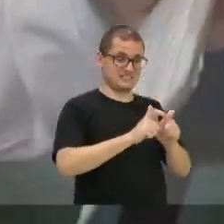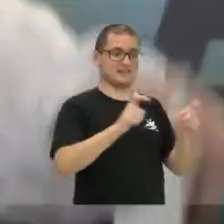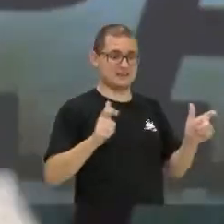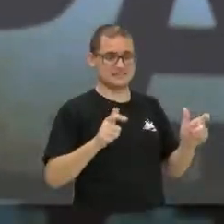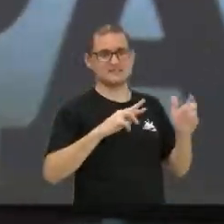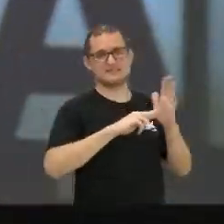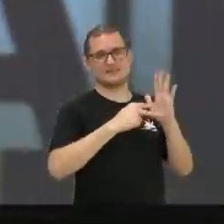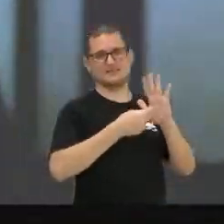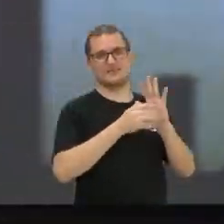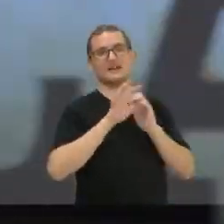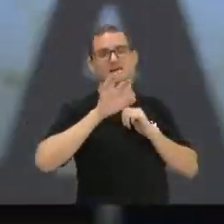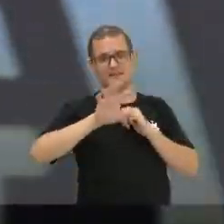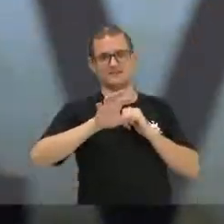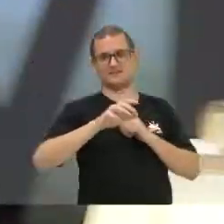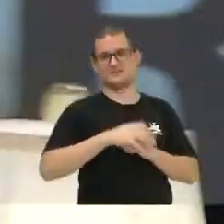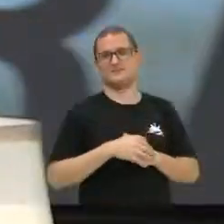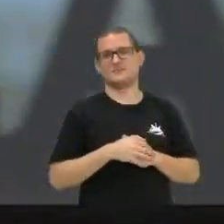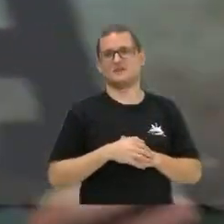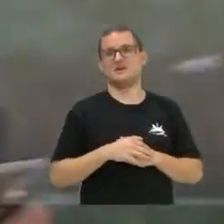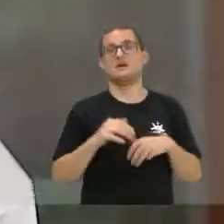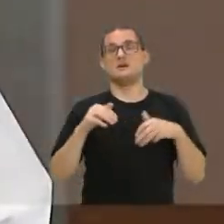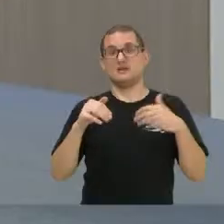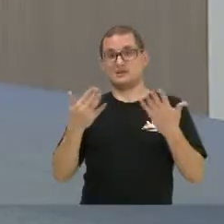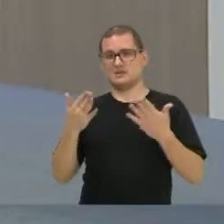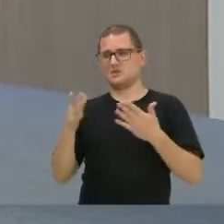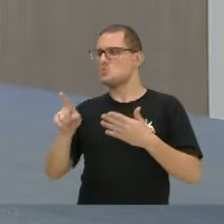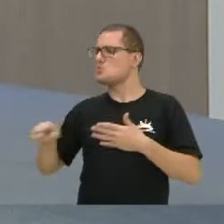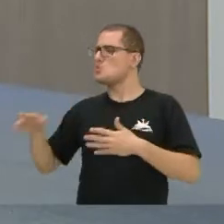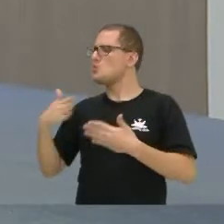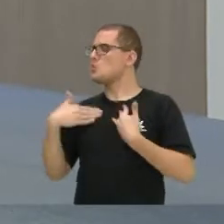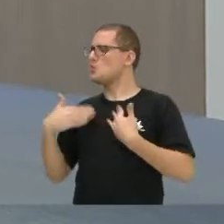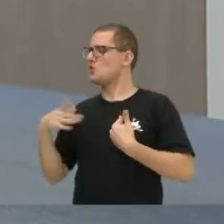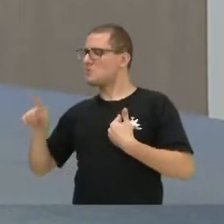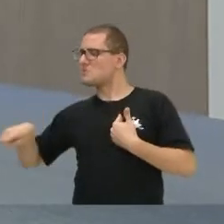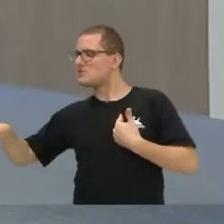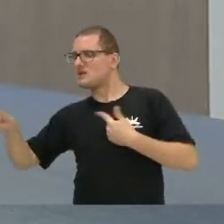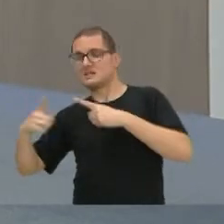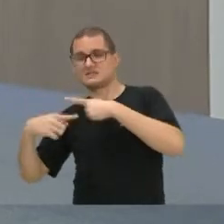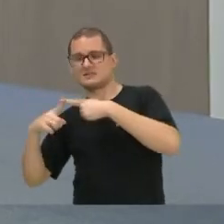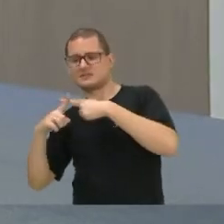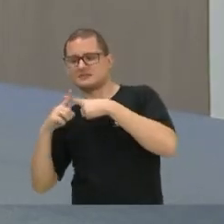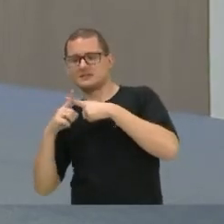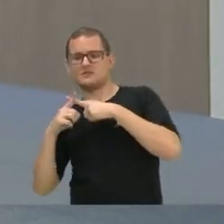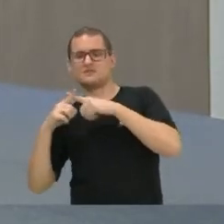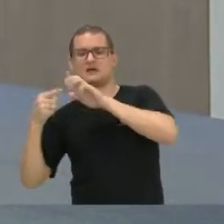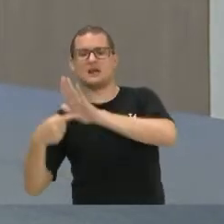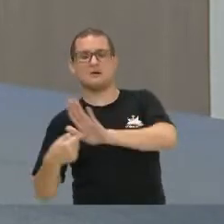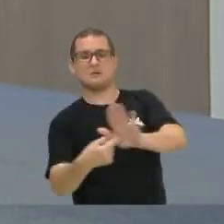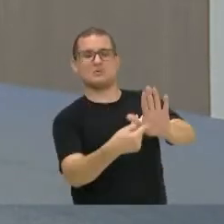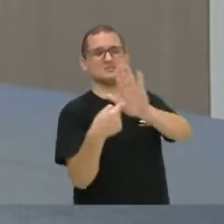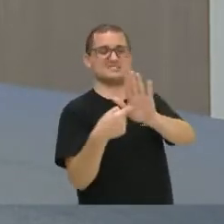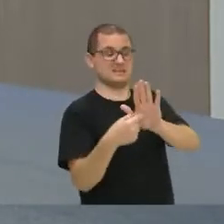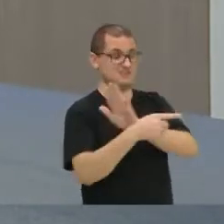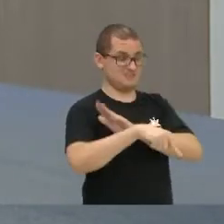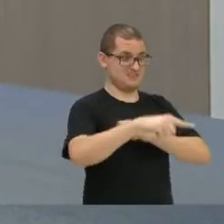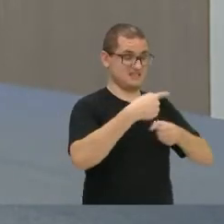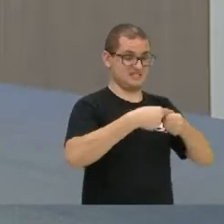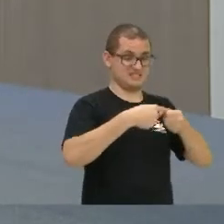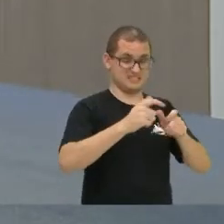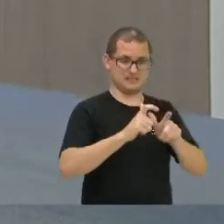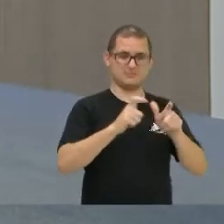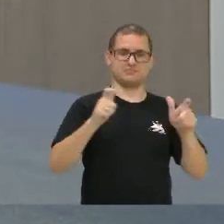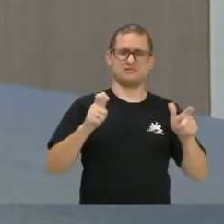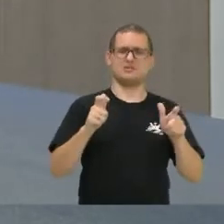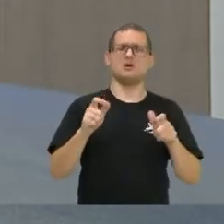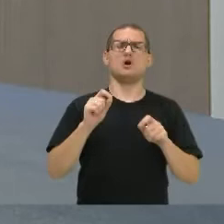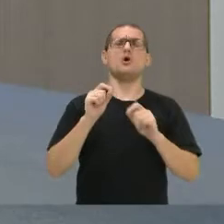então os seus cadáveres ficam ficarão expostos na grande cidade ah pois bem qual é